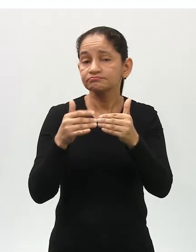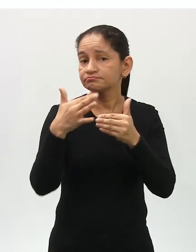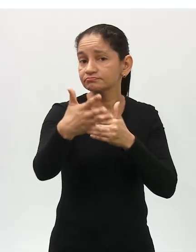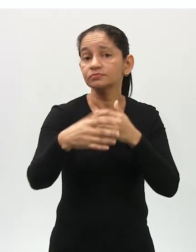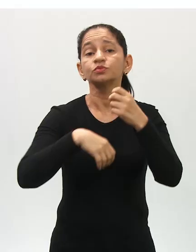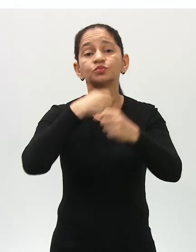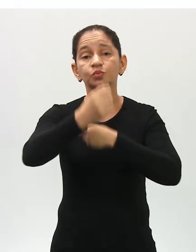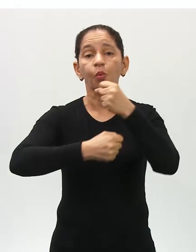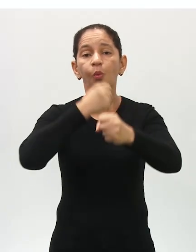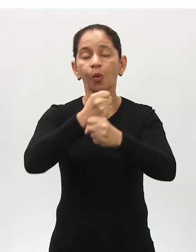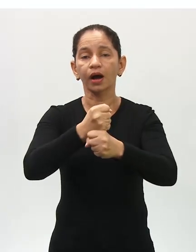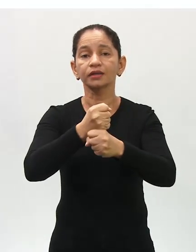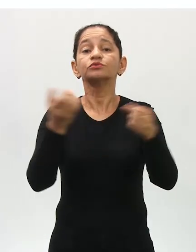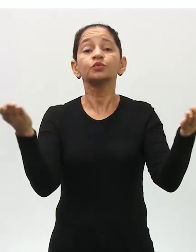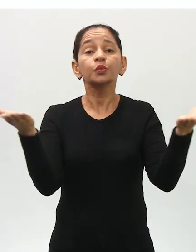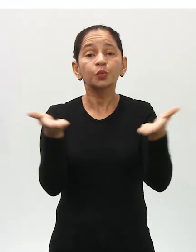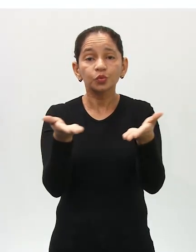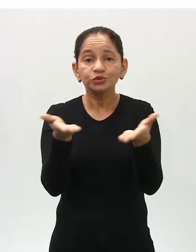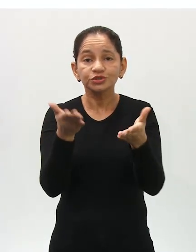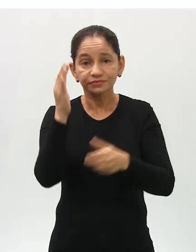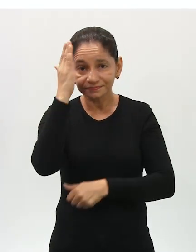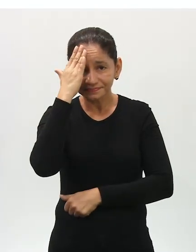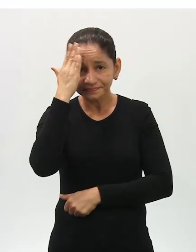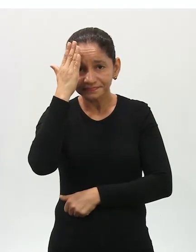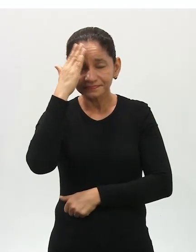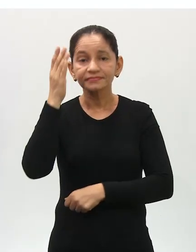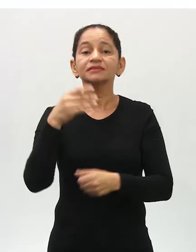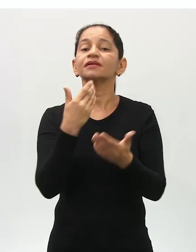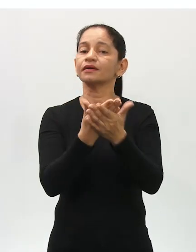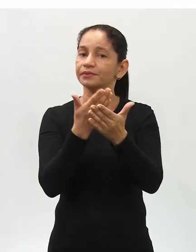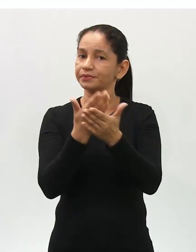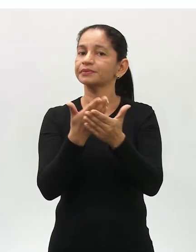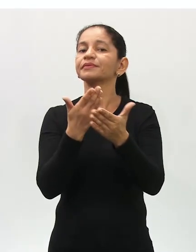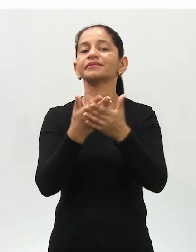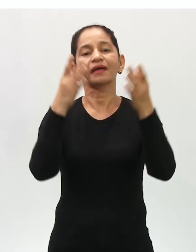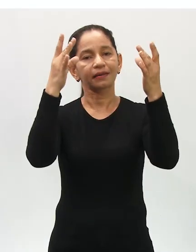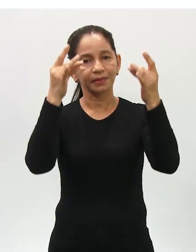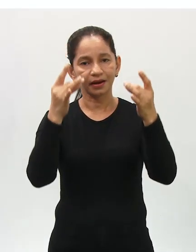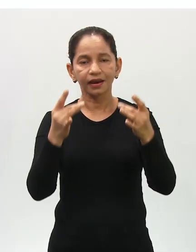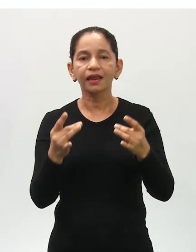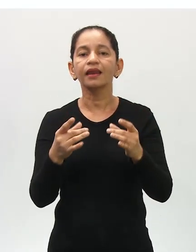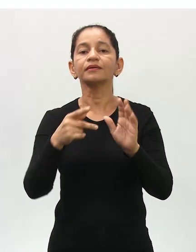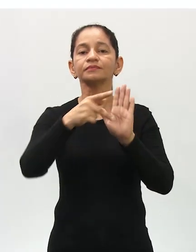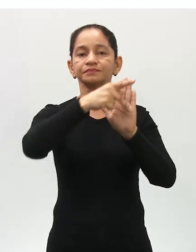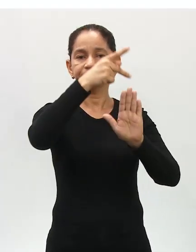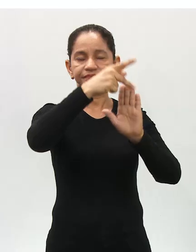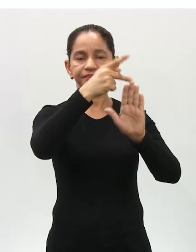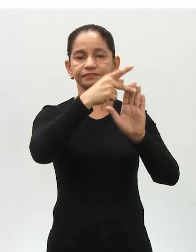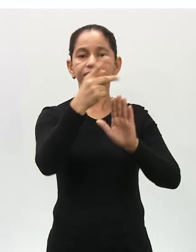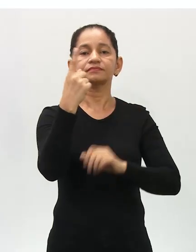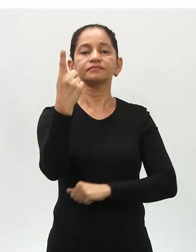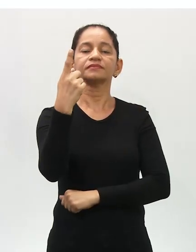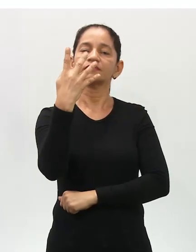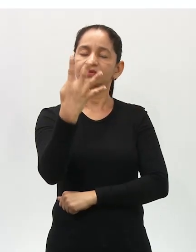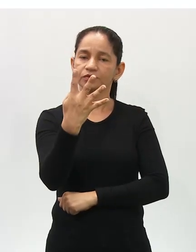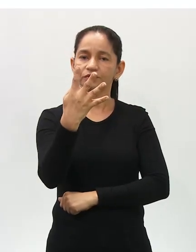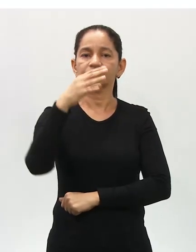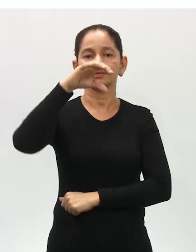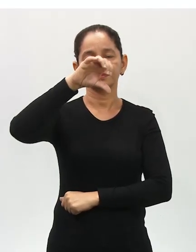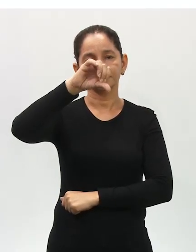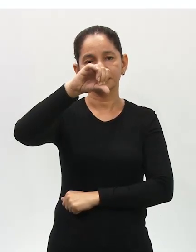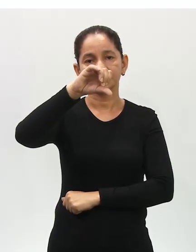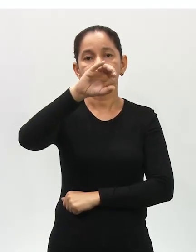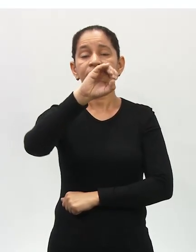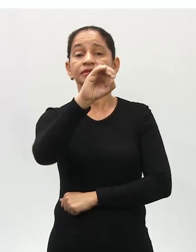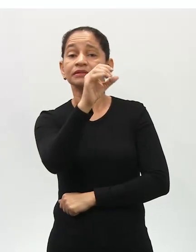exercício corrente, tá? Então, para esse tipo de classificação, a gente tem que estudar em detalhes a portaria